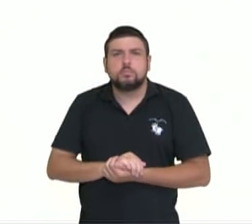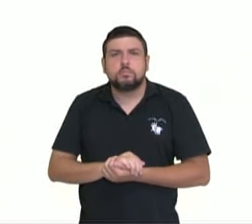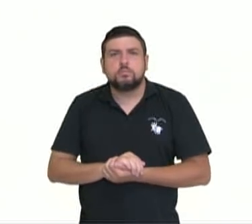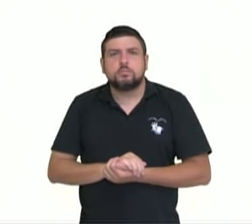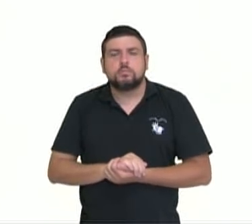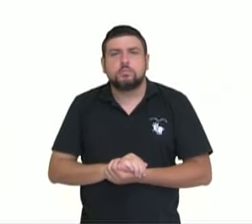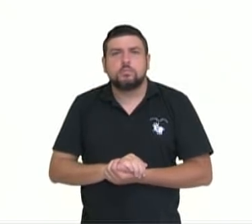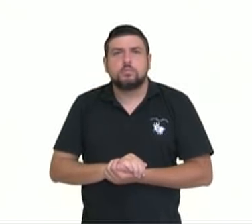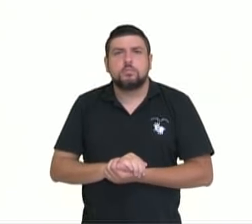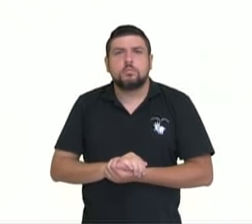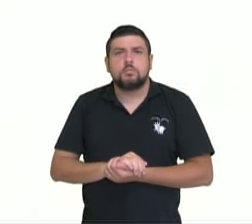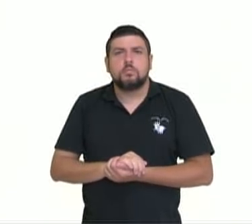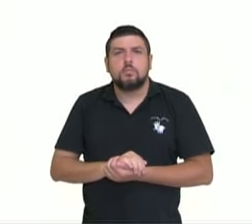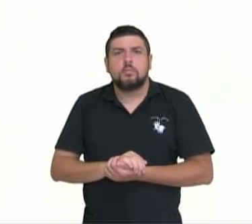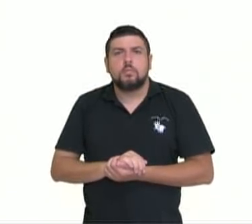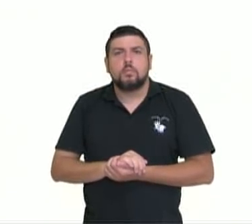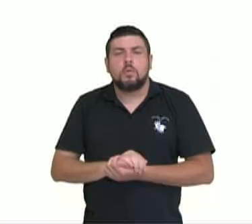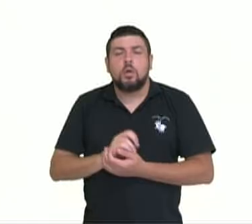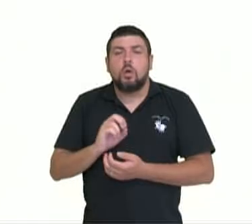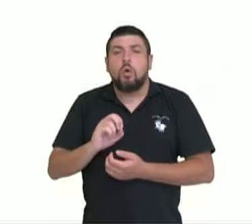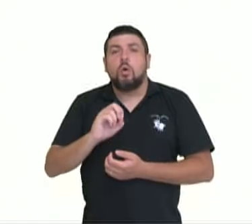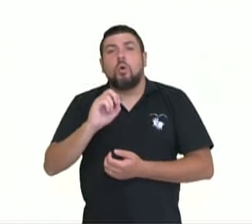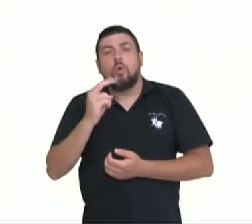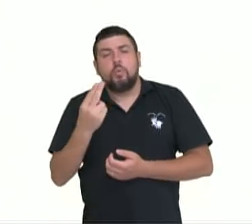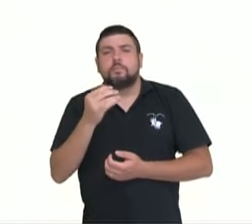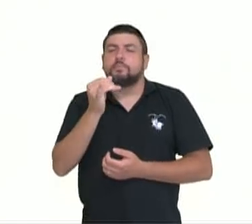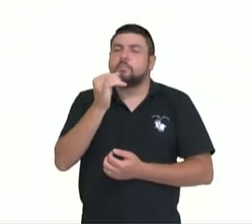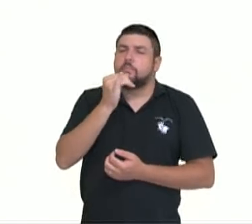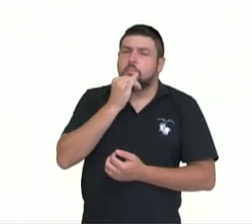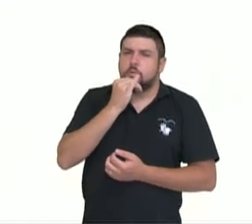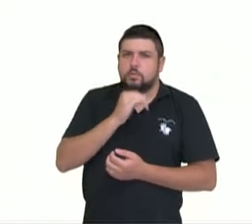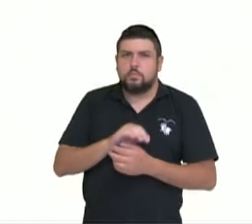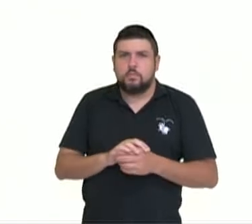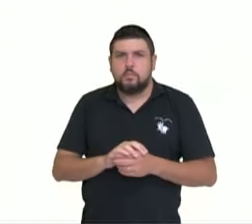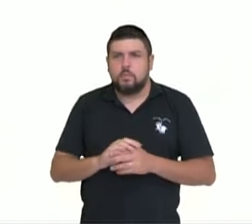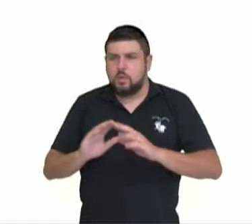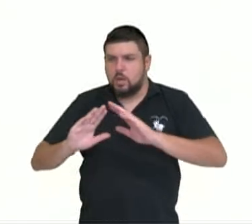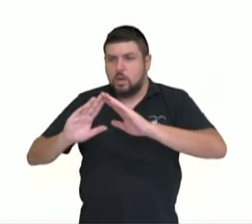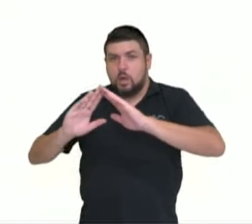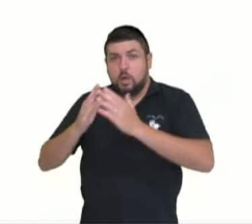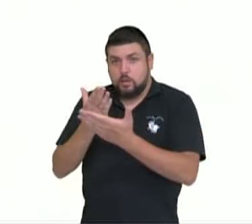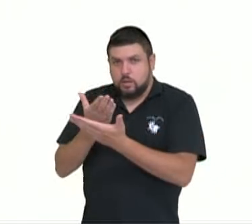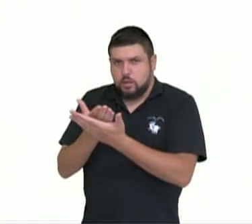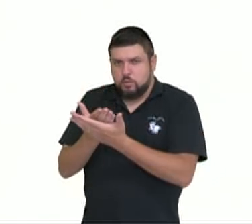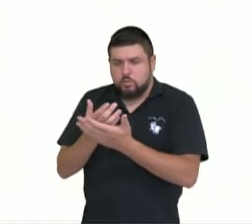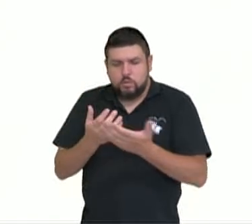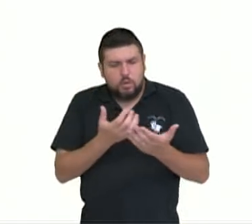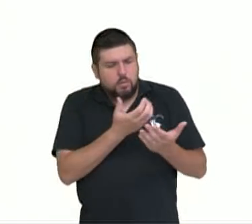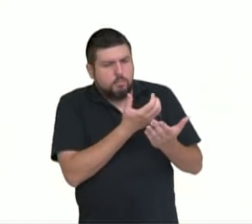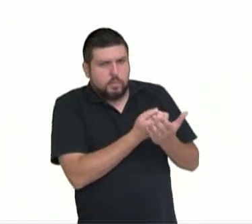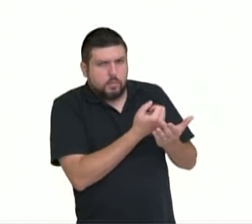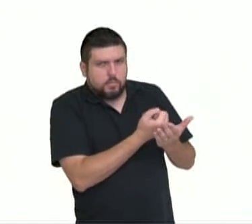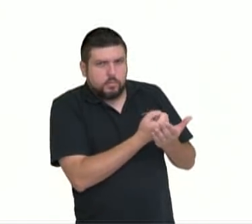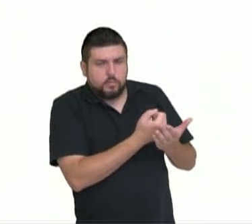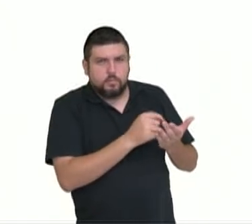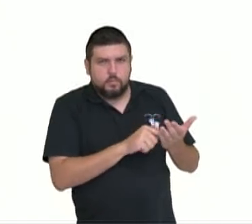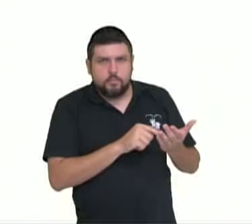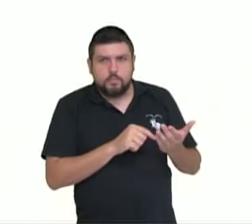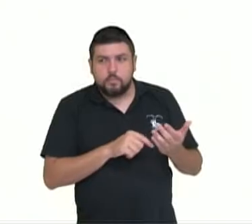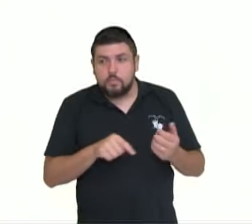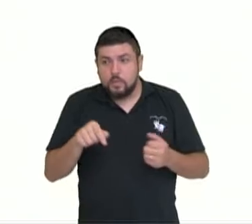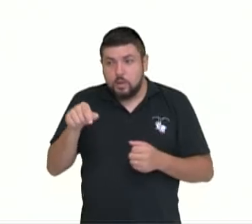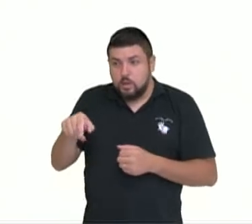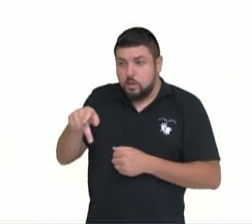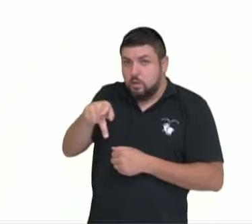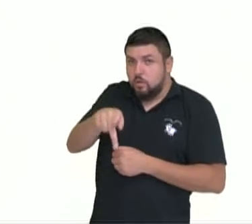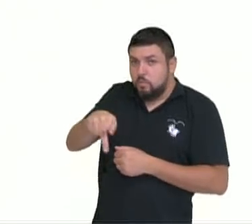gente pensa em aplicativos que podem ser usados na escola, o professor deve sempre usar a tecnologia,